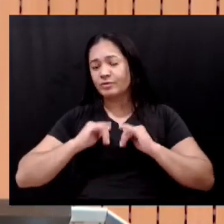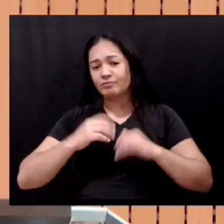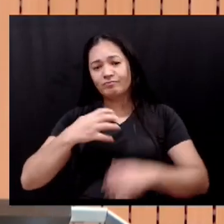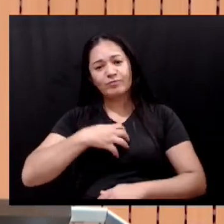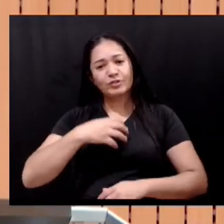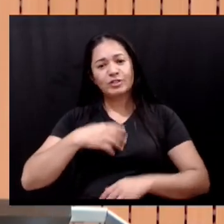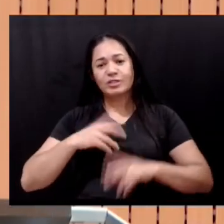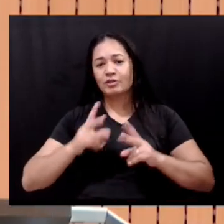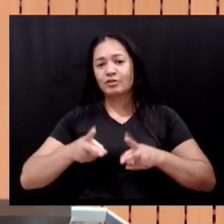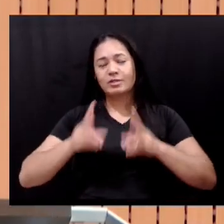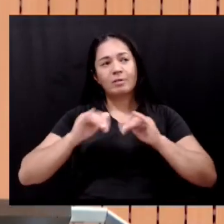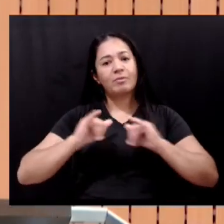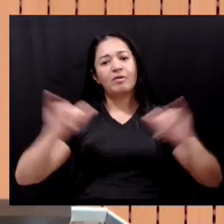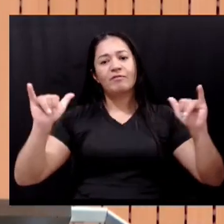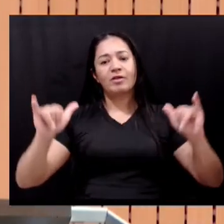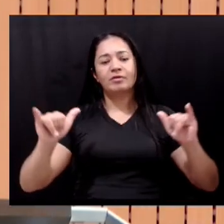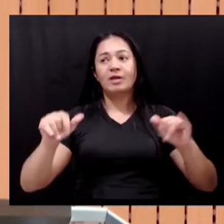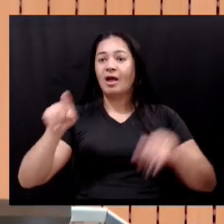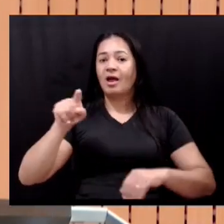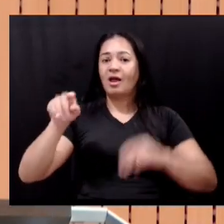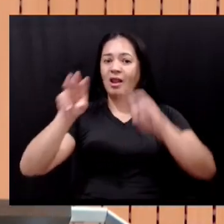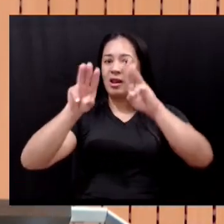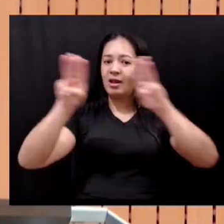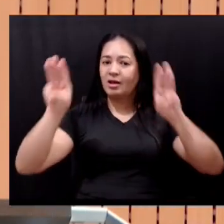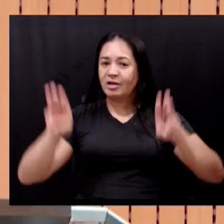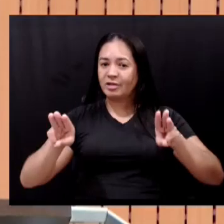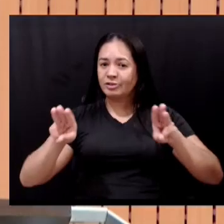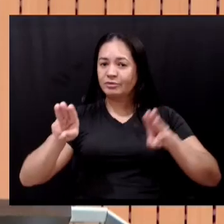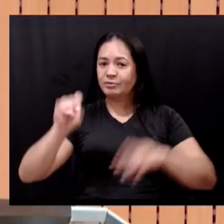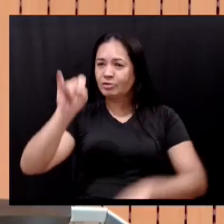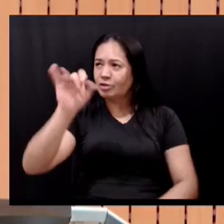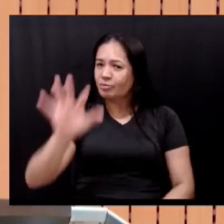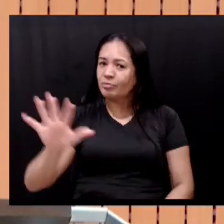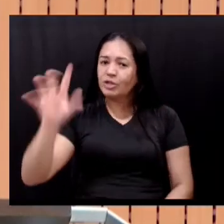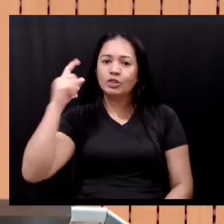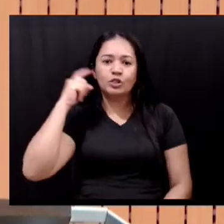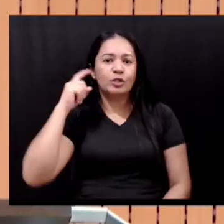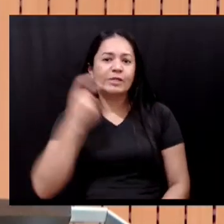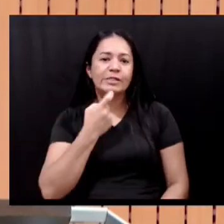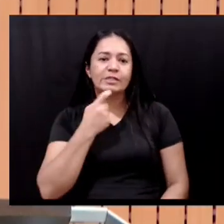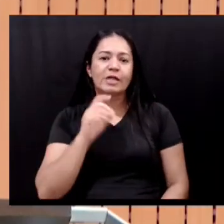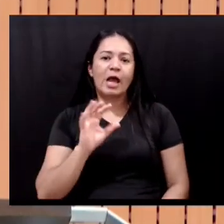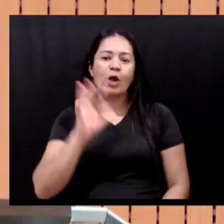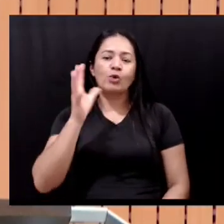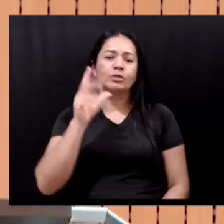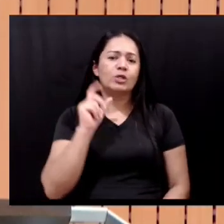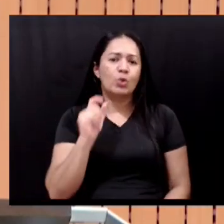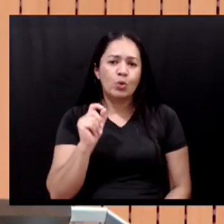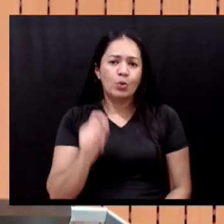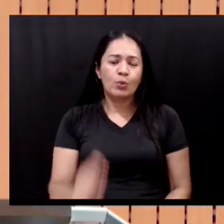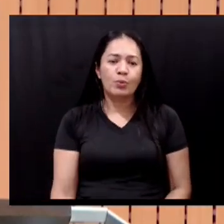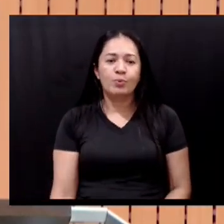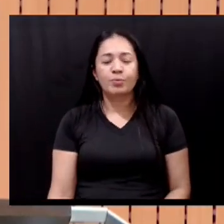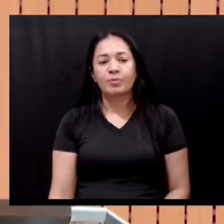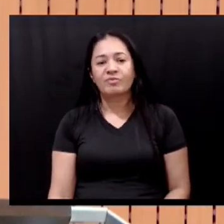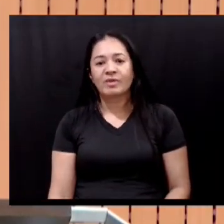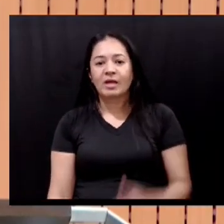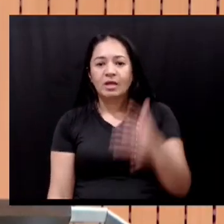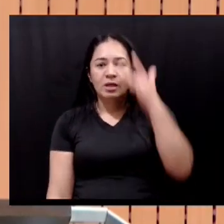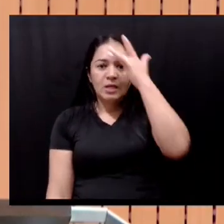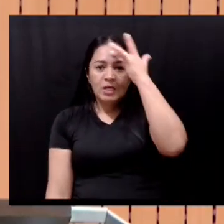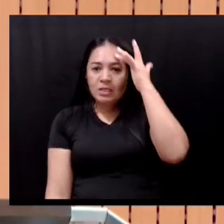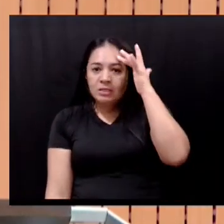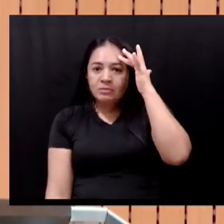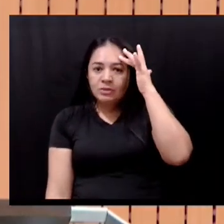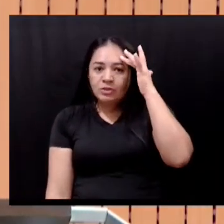No Museu da Imagem do Som de Campinas, acontece um fenômeno, que as pessoas que vão